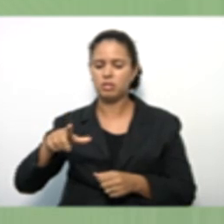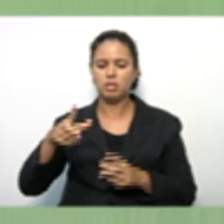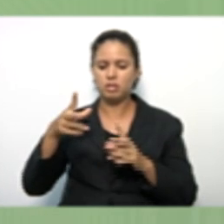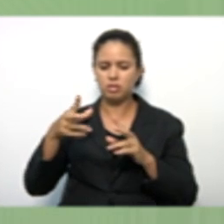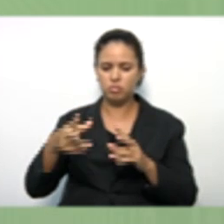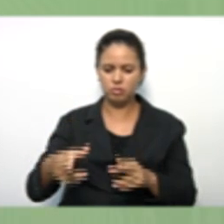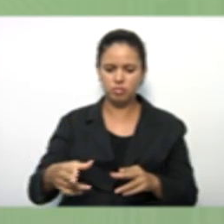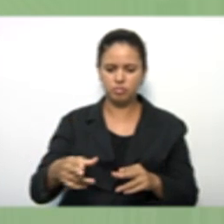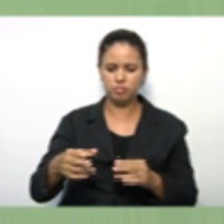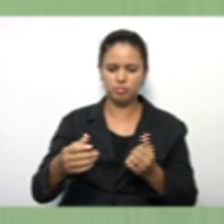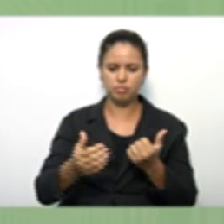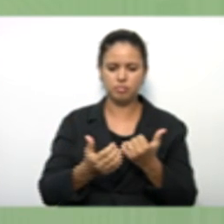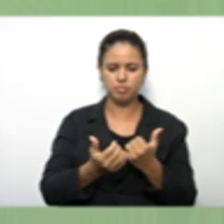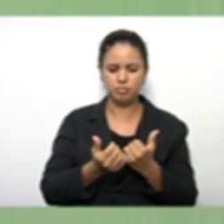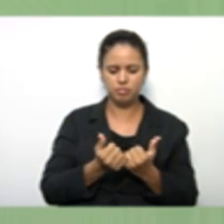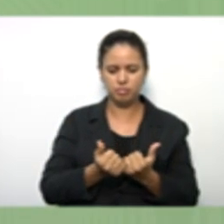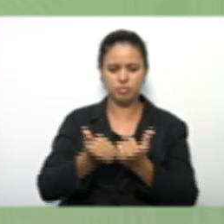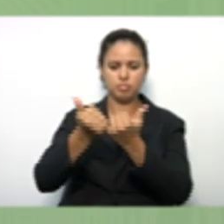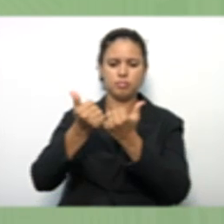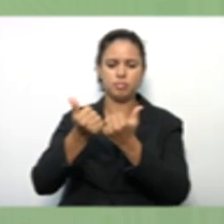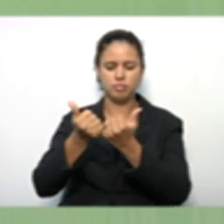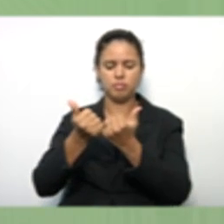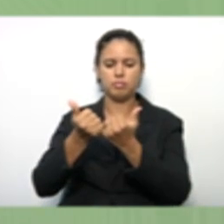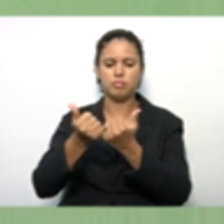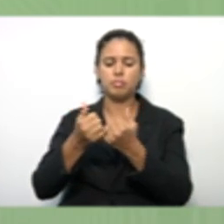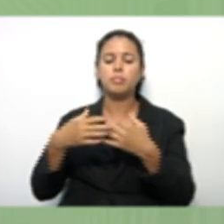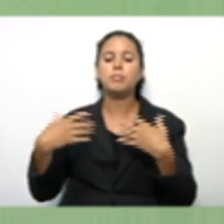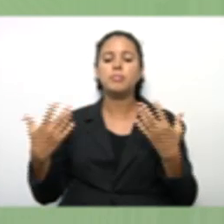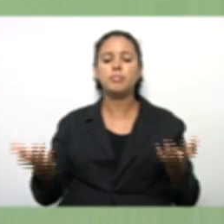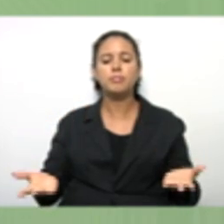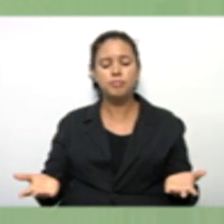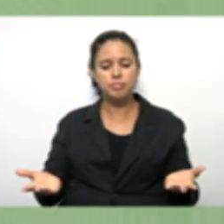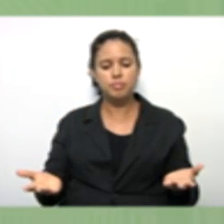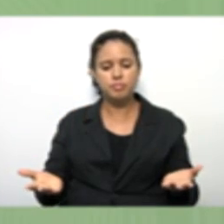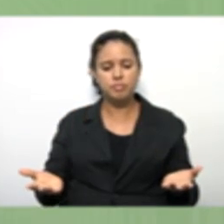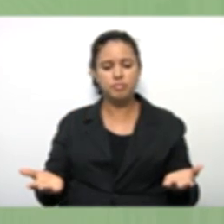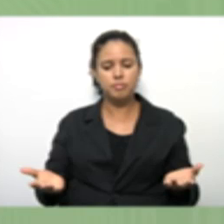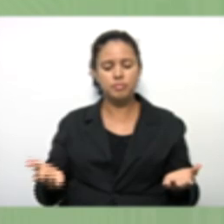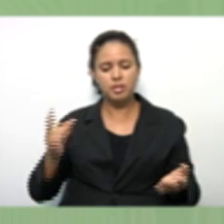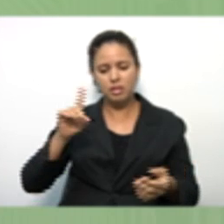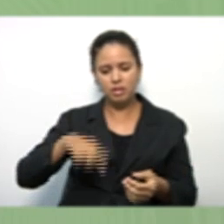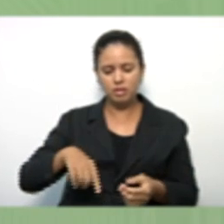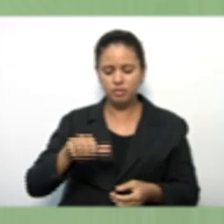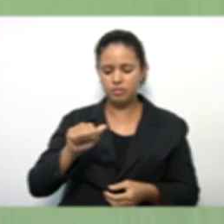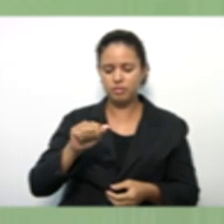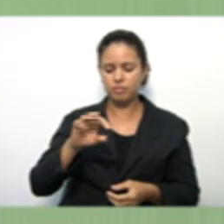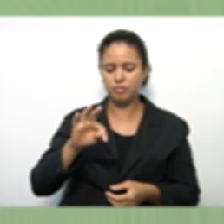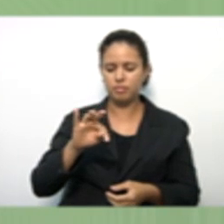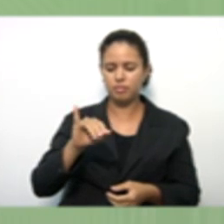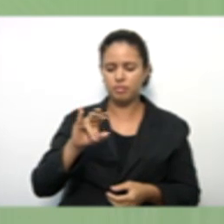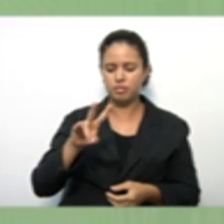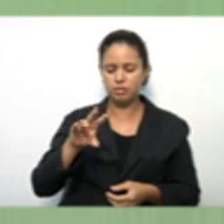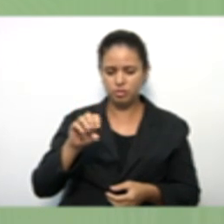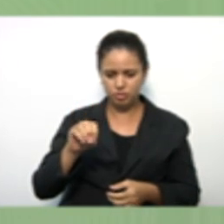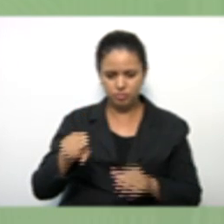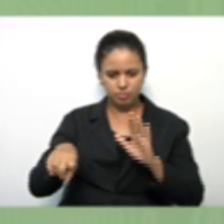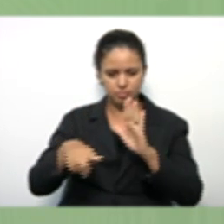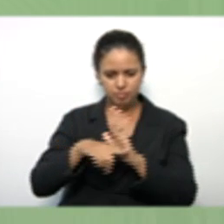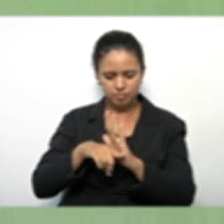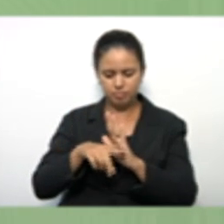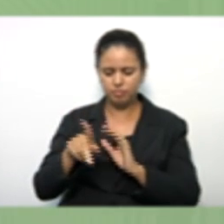mesmas coisas, são sinônimos, tá ok? Portanto, o PL dessa cooperativa é o ativo menos o passivo. 60